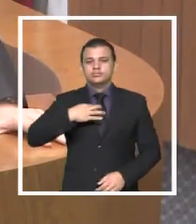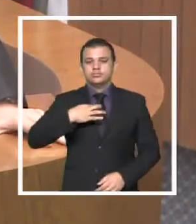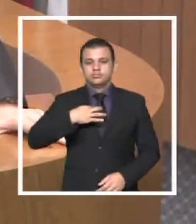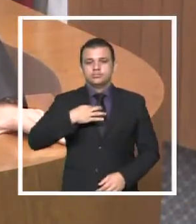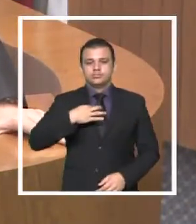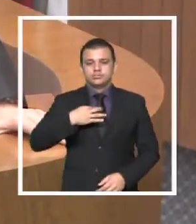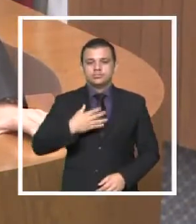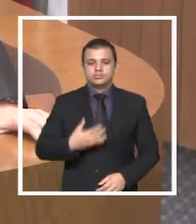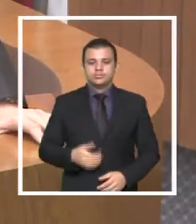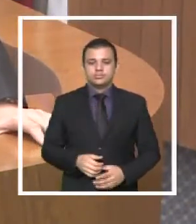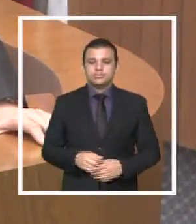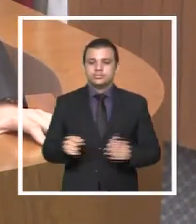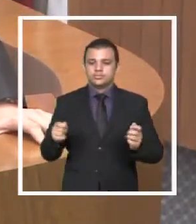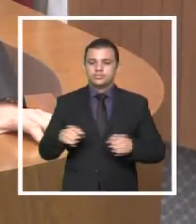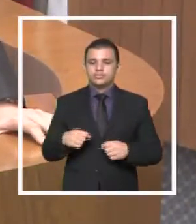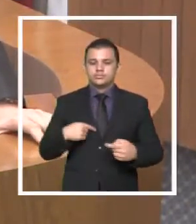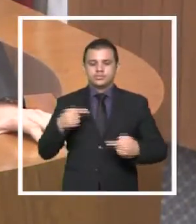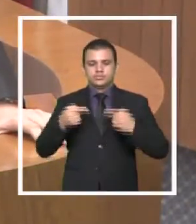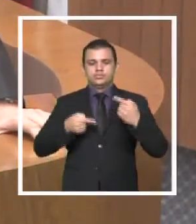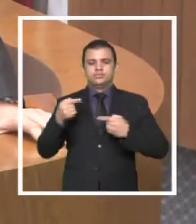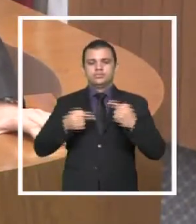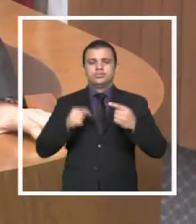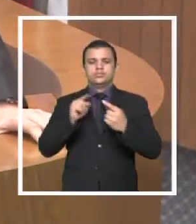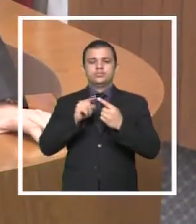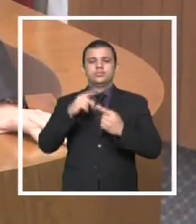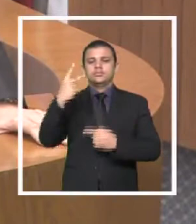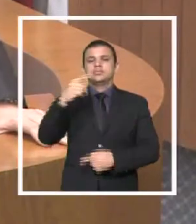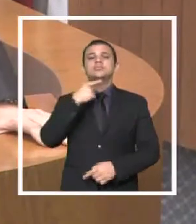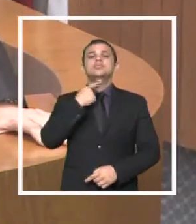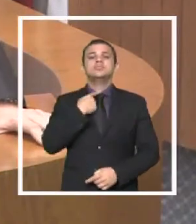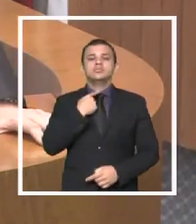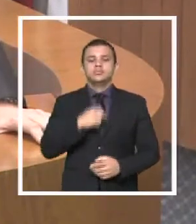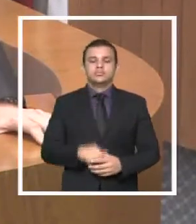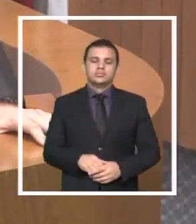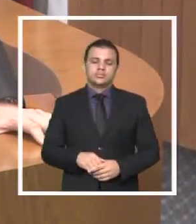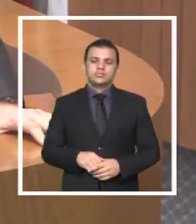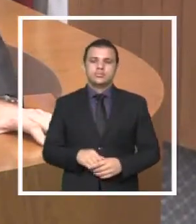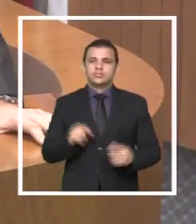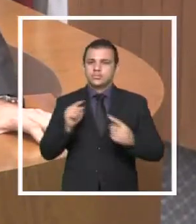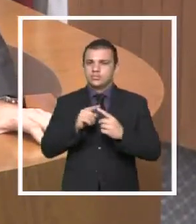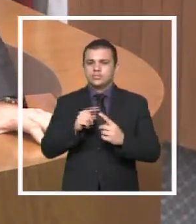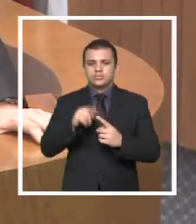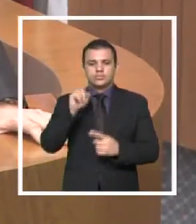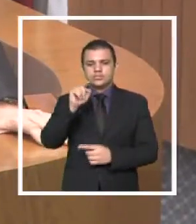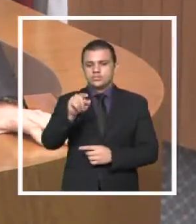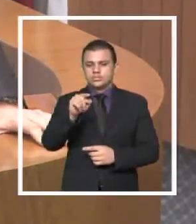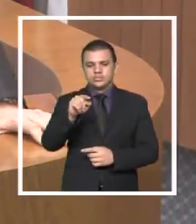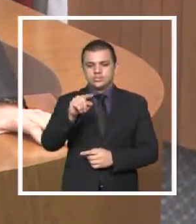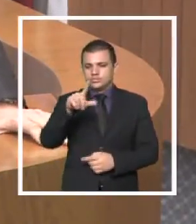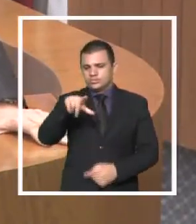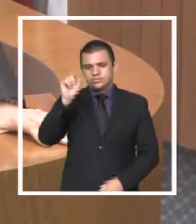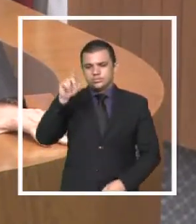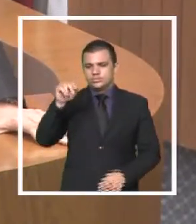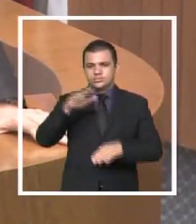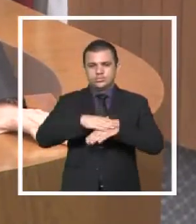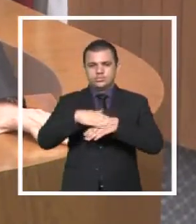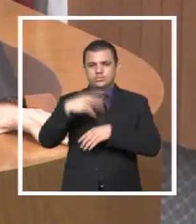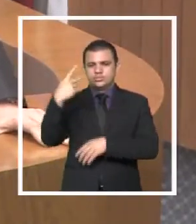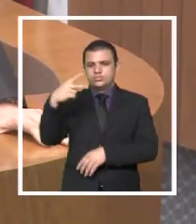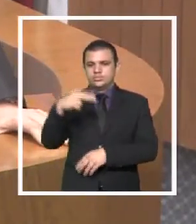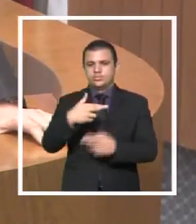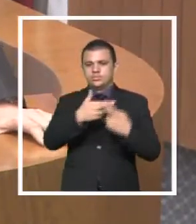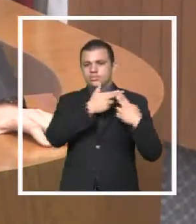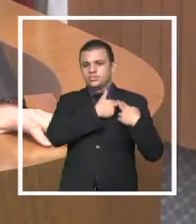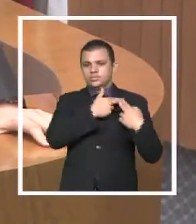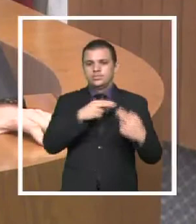Oitua, para fazer o debate do jeito que Vossa Excelência quiser, nos termos que Vossa Excelência preferir. Porque, afinal de contas,